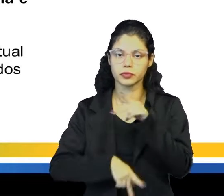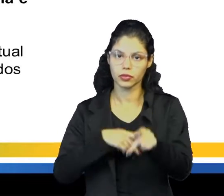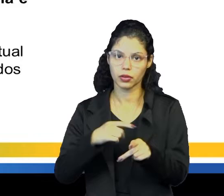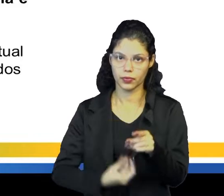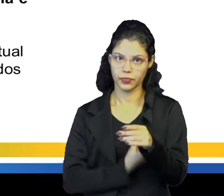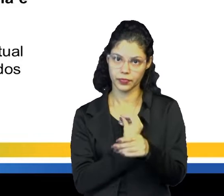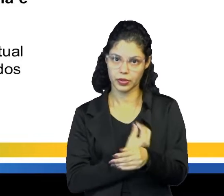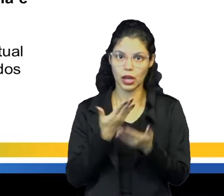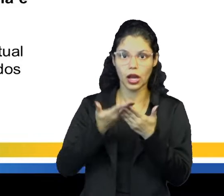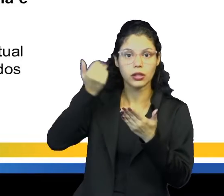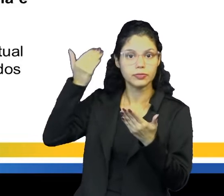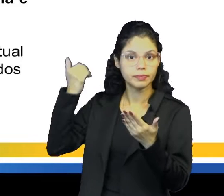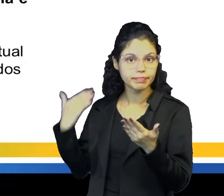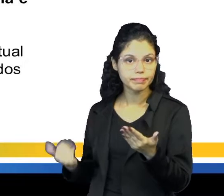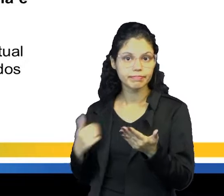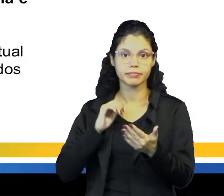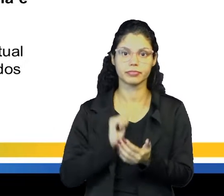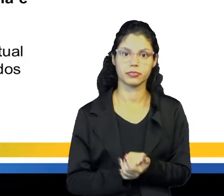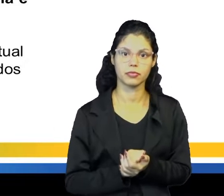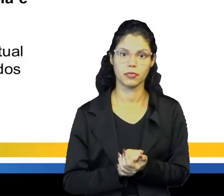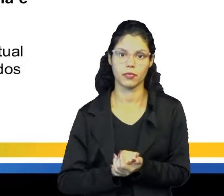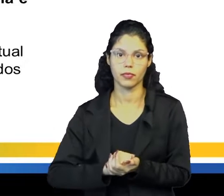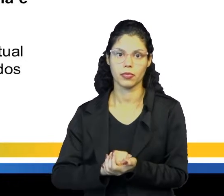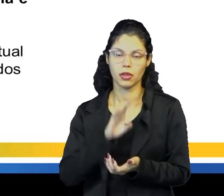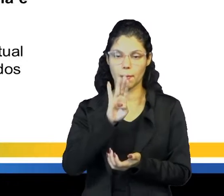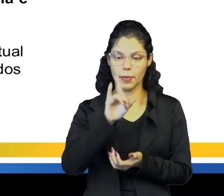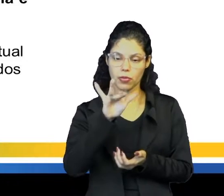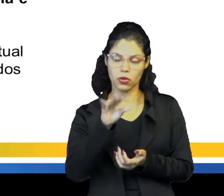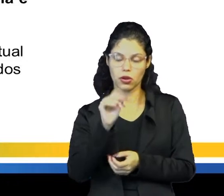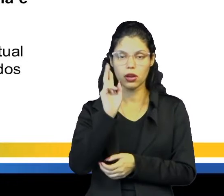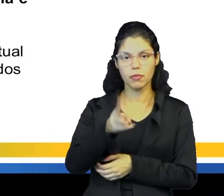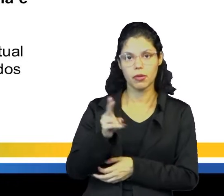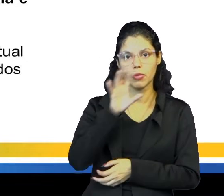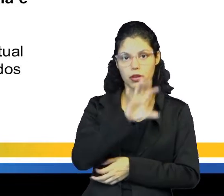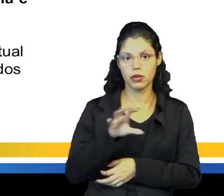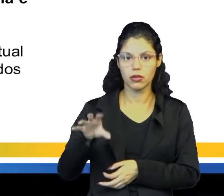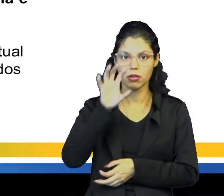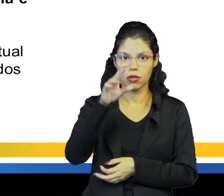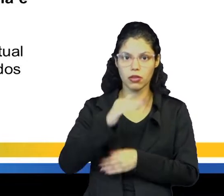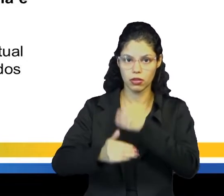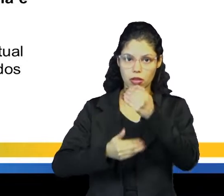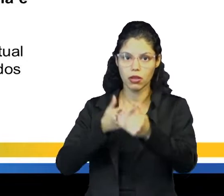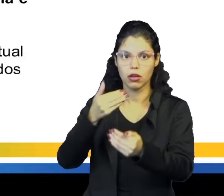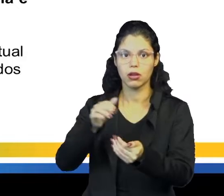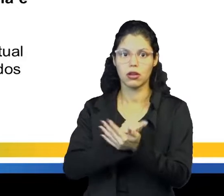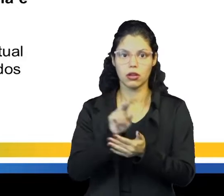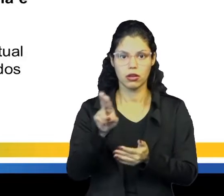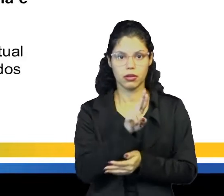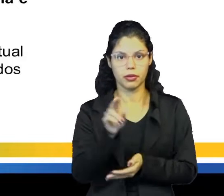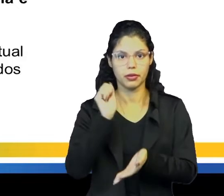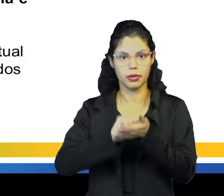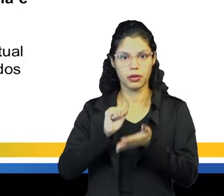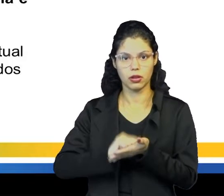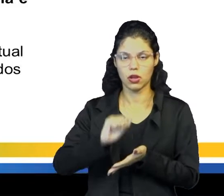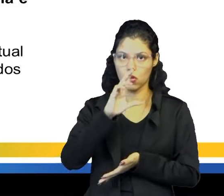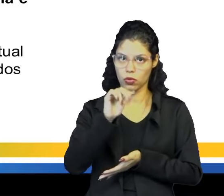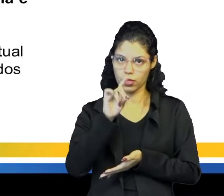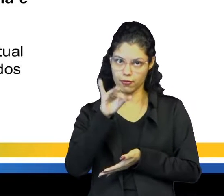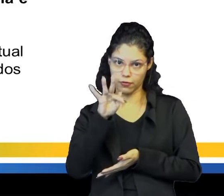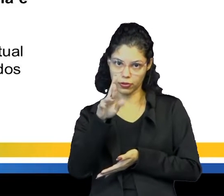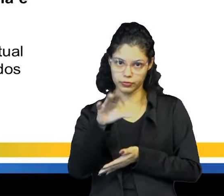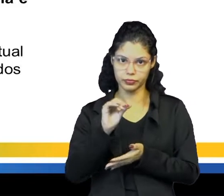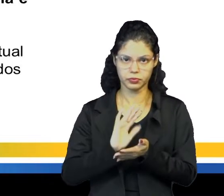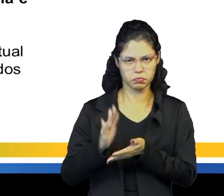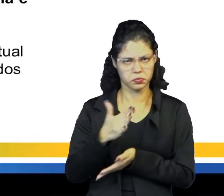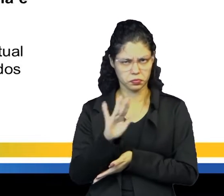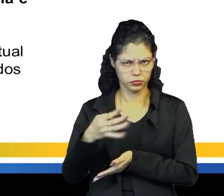que viveram antes dos assírios e babilônicos ali na mesma região. Eles desenvolveram a chamada escrita cuneiforme, há